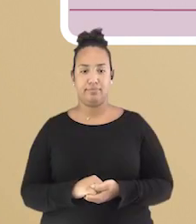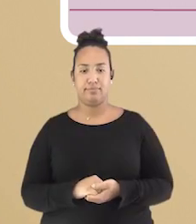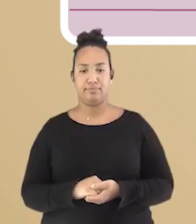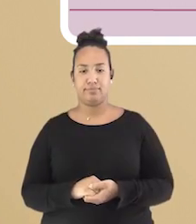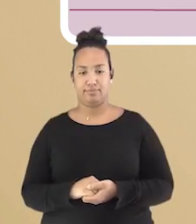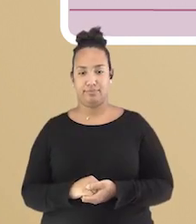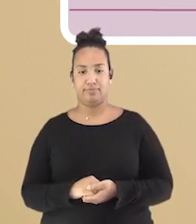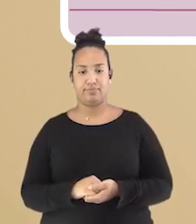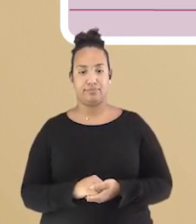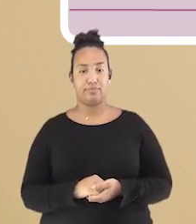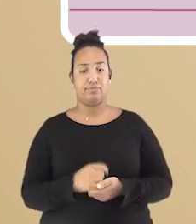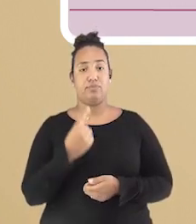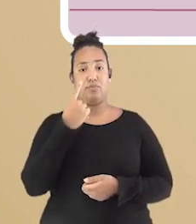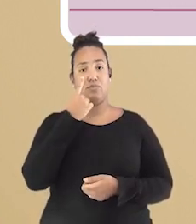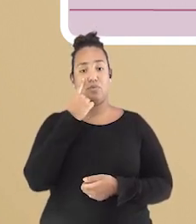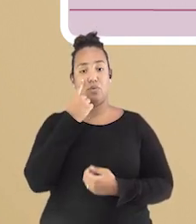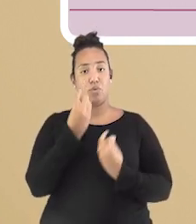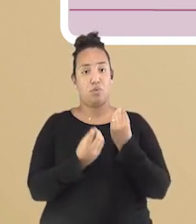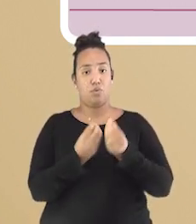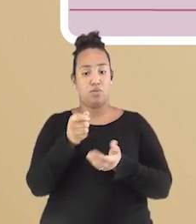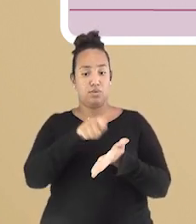Esse número por extenso é